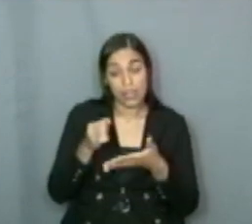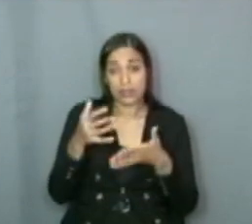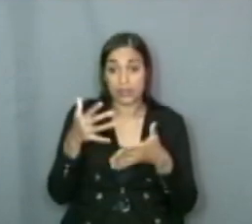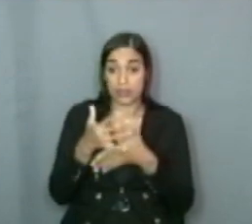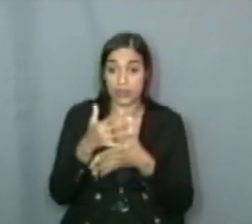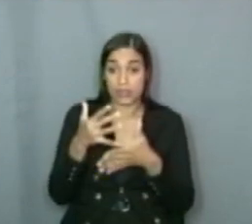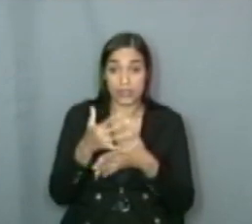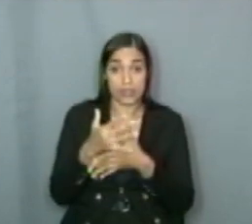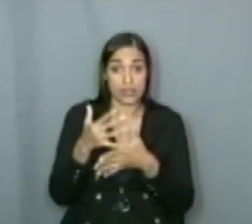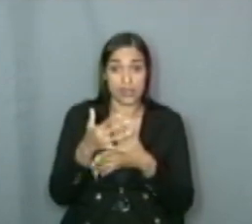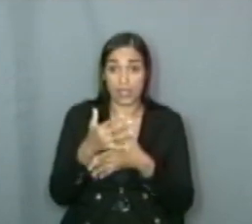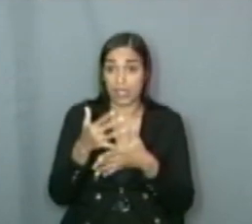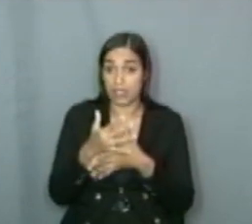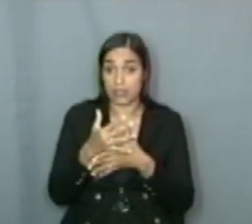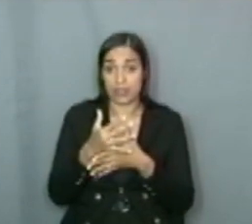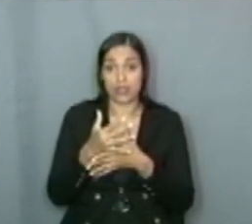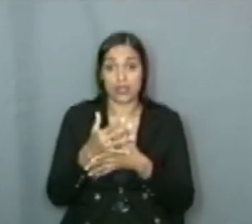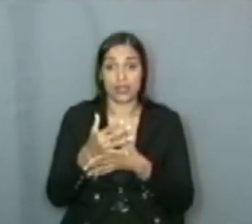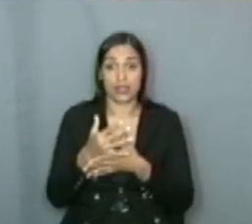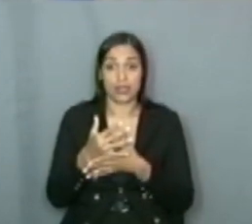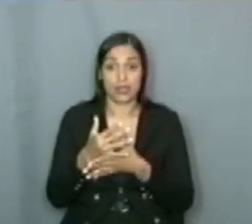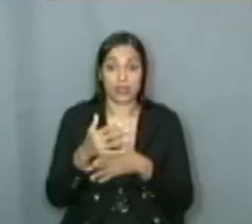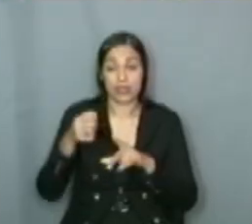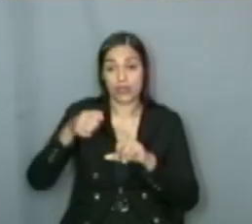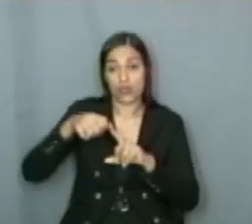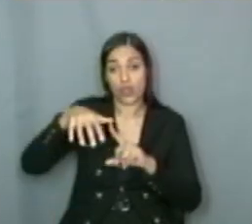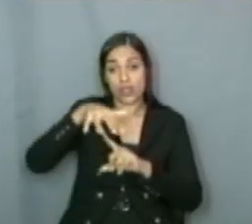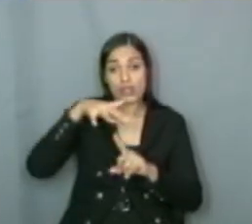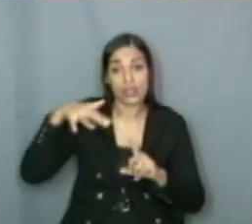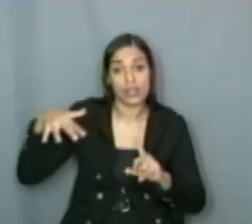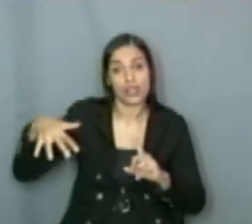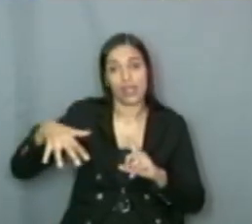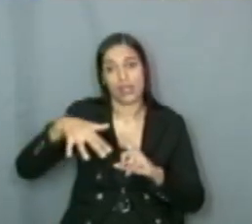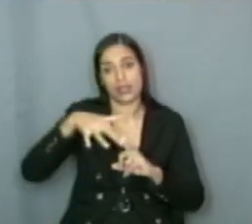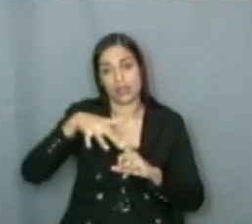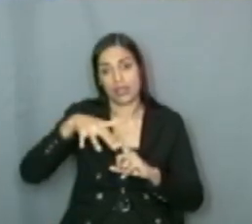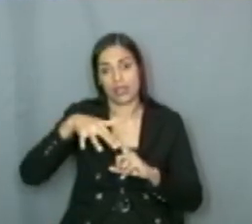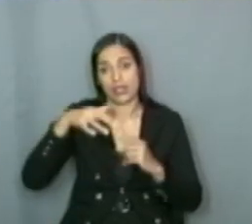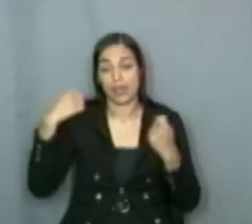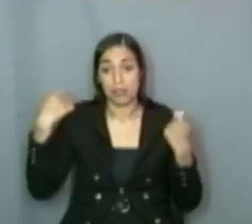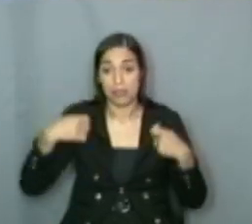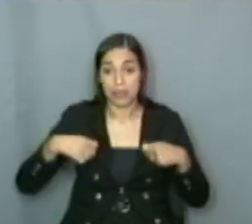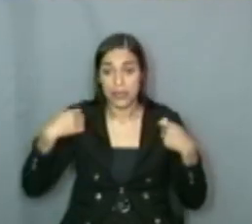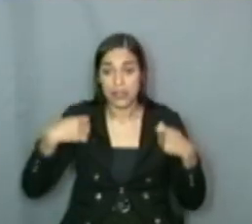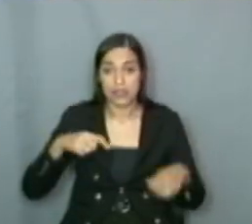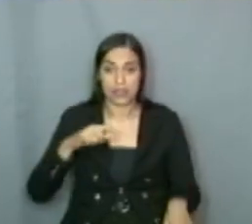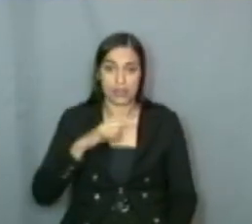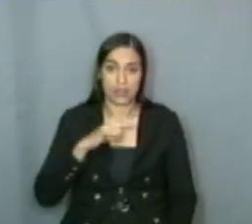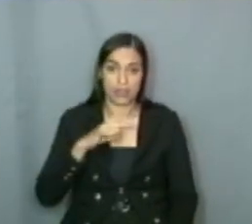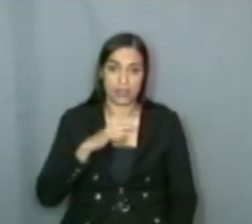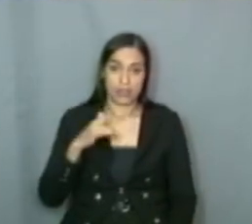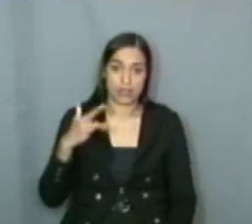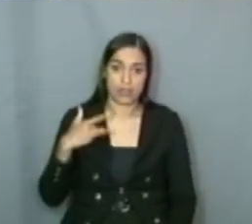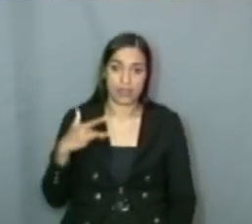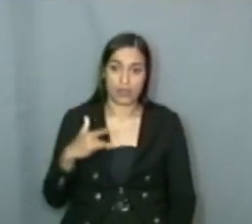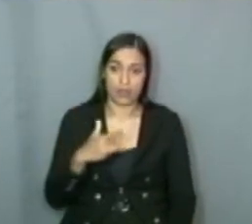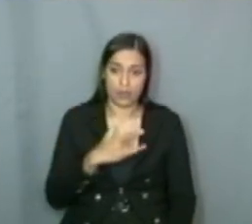ou qualquer tipo de sociedade deveria ter em sua base: